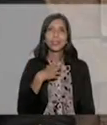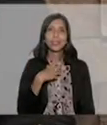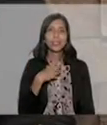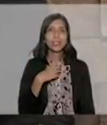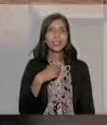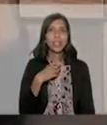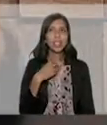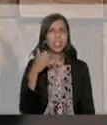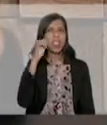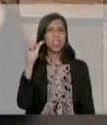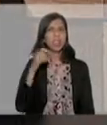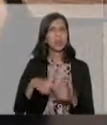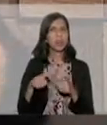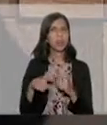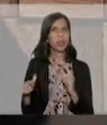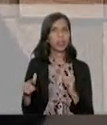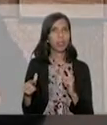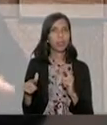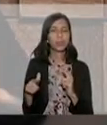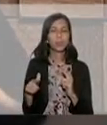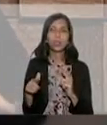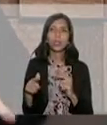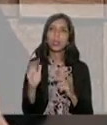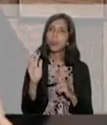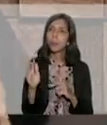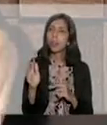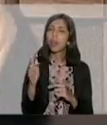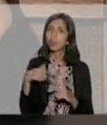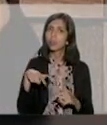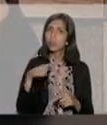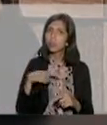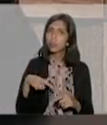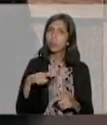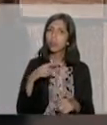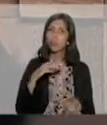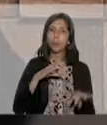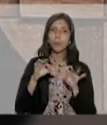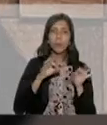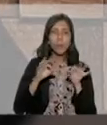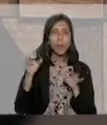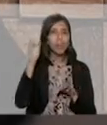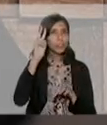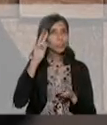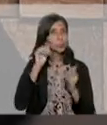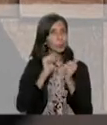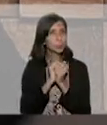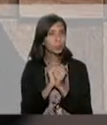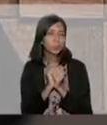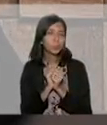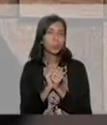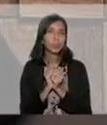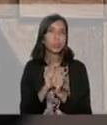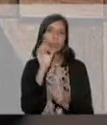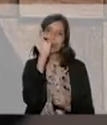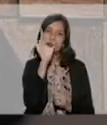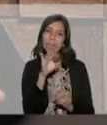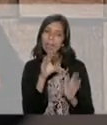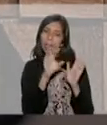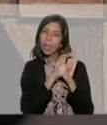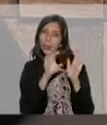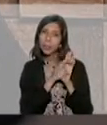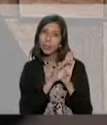proativa pelo trabalho, proativa. Mas então a gente a gente bola a história juntas, a gente estrutura cada